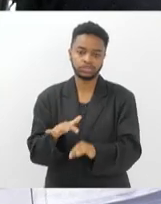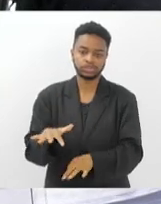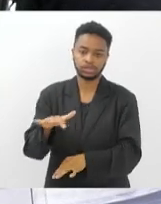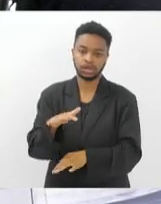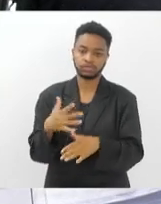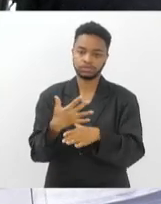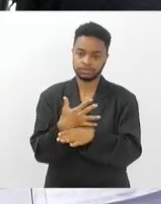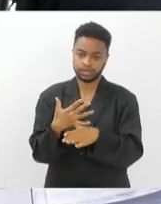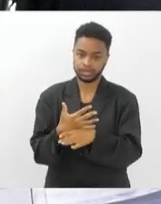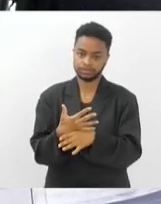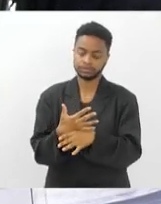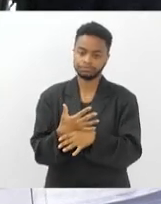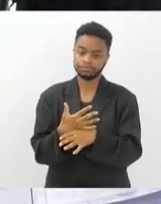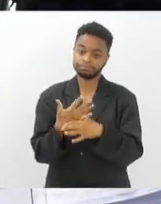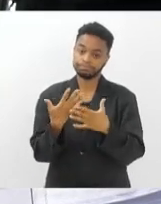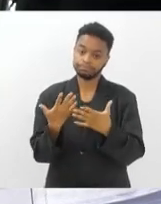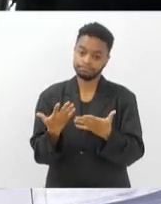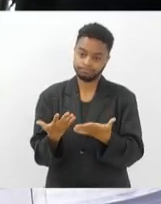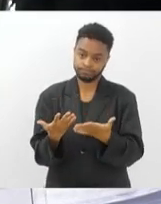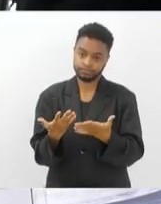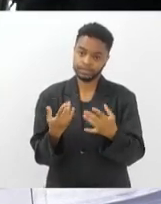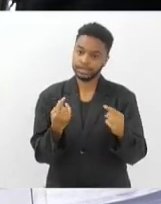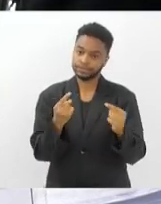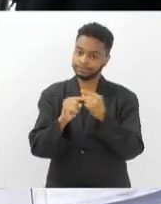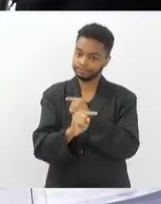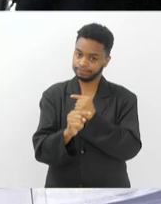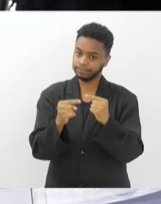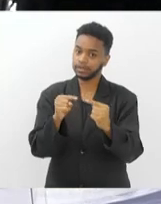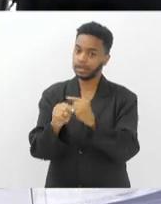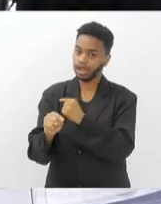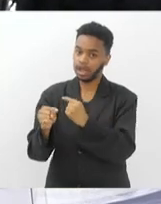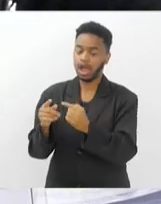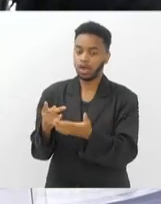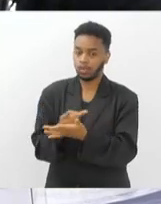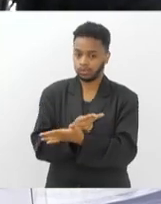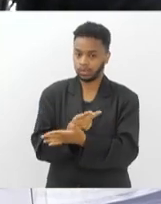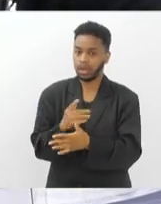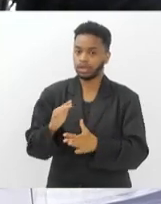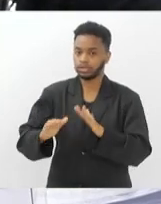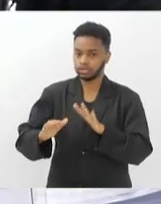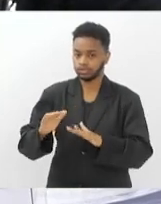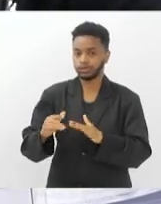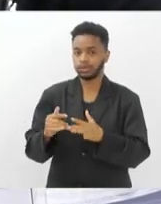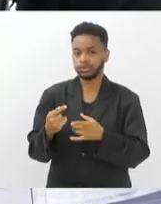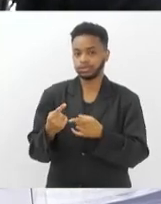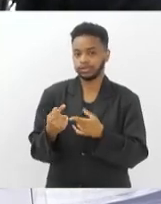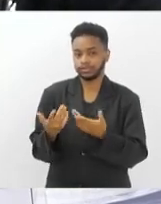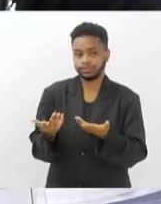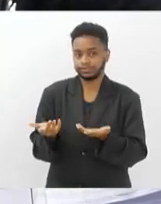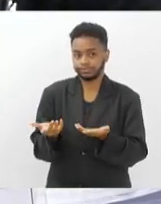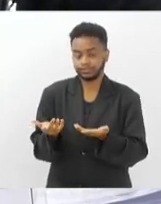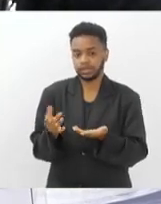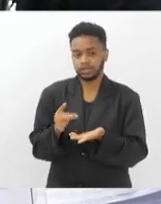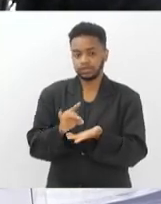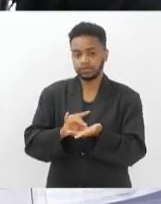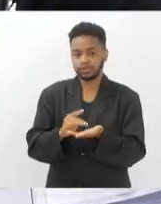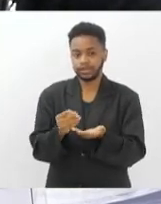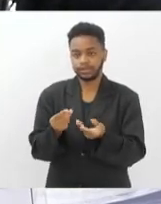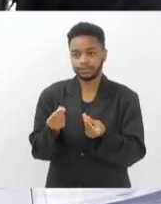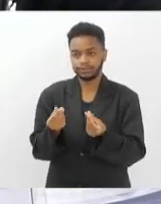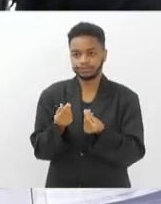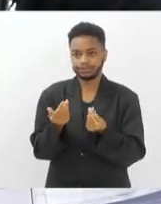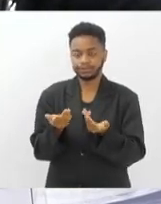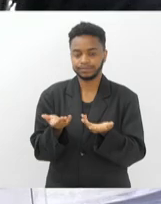da cidade. E isso causa contradições que são assim, muito